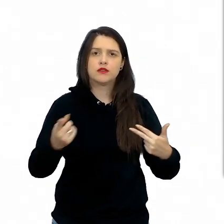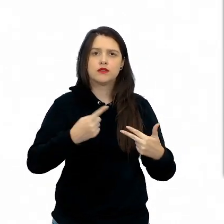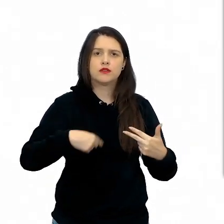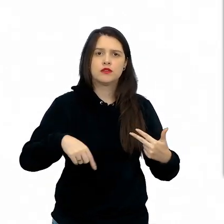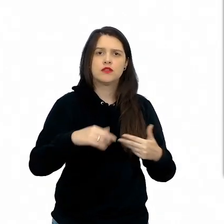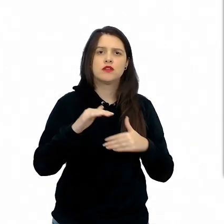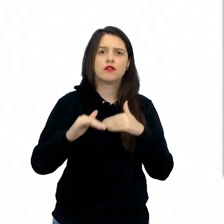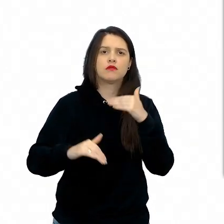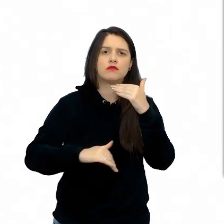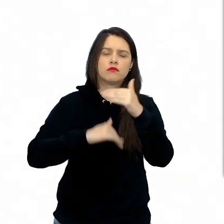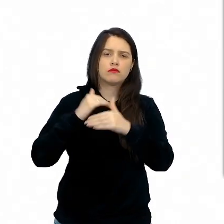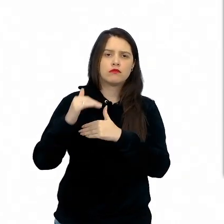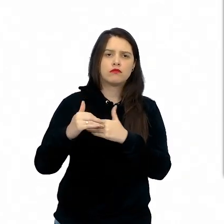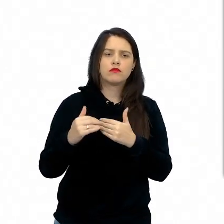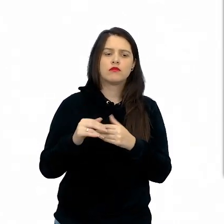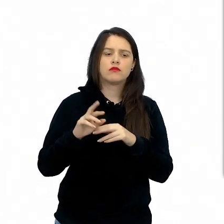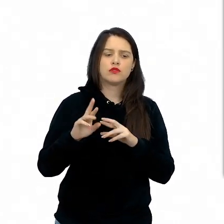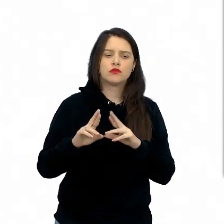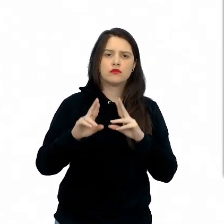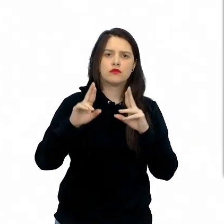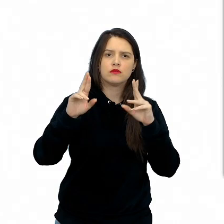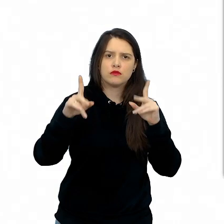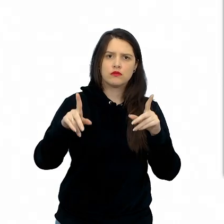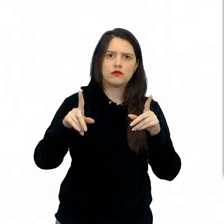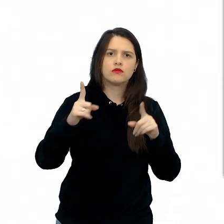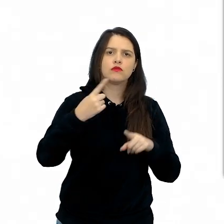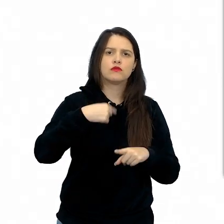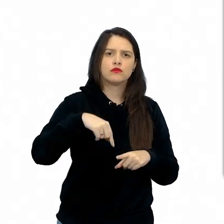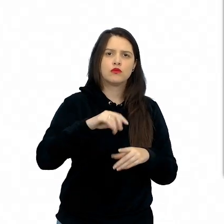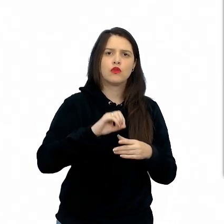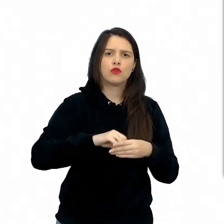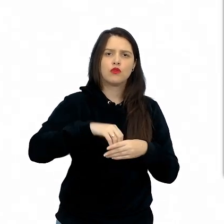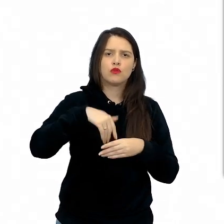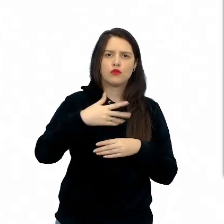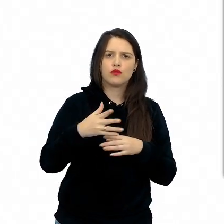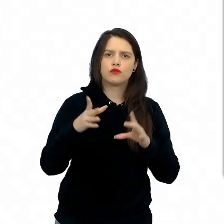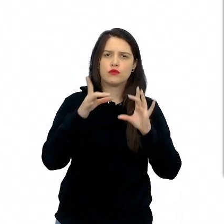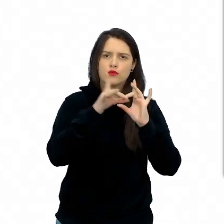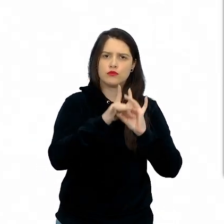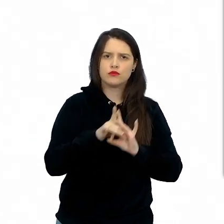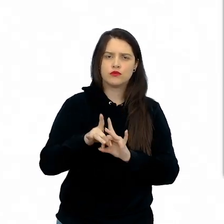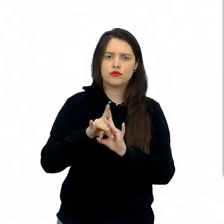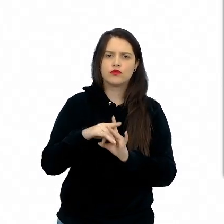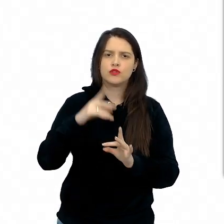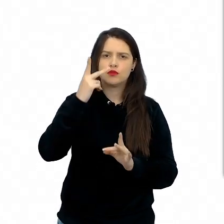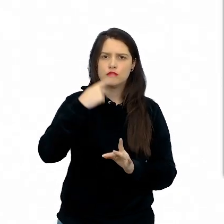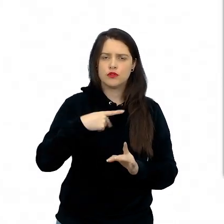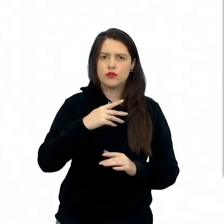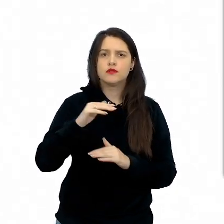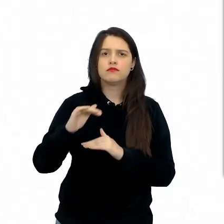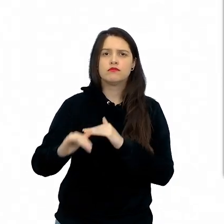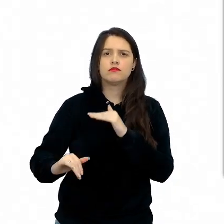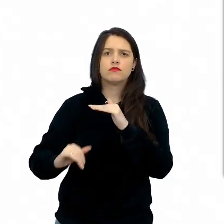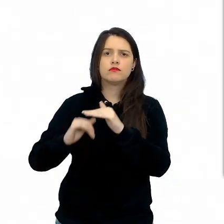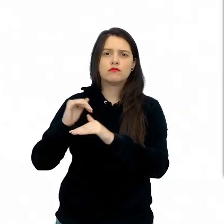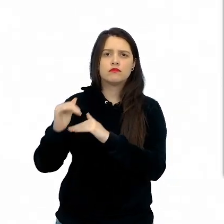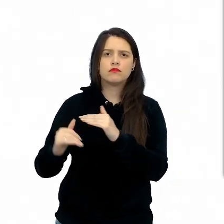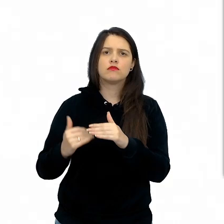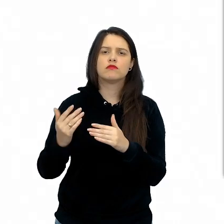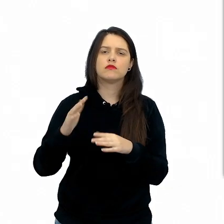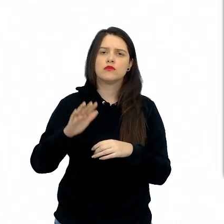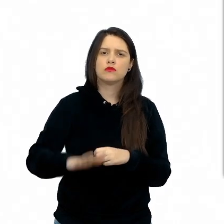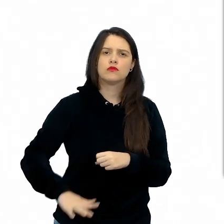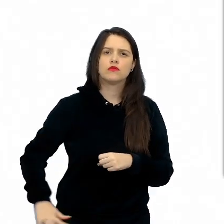envolvem a diferenciação de área e perímetro, associando o perímetro à medida de comprimento e